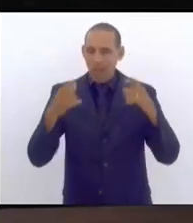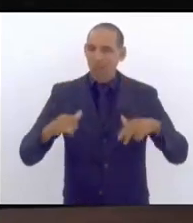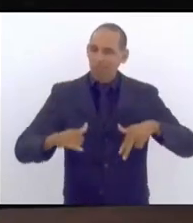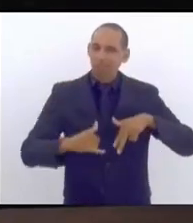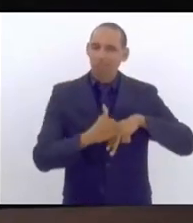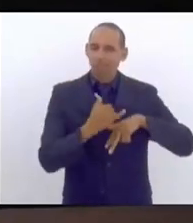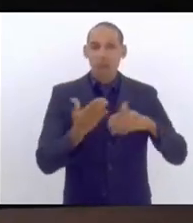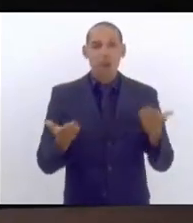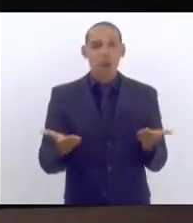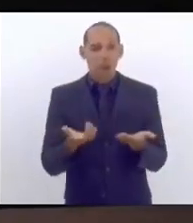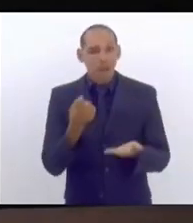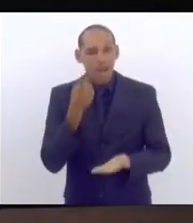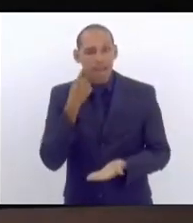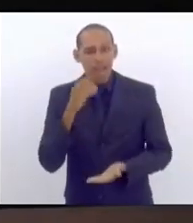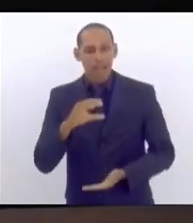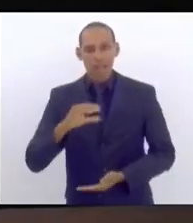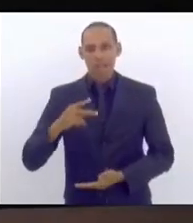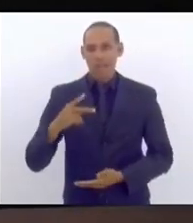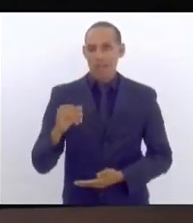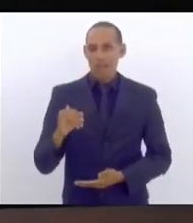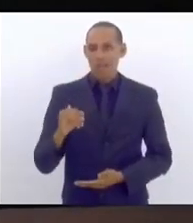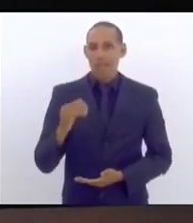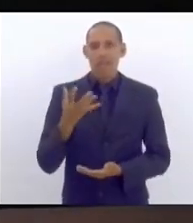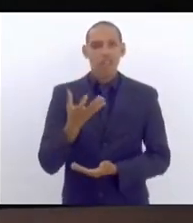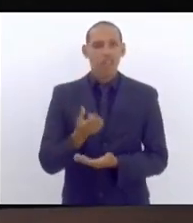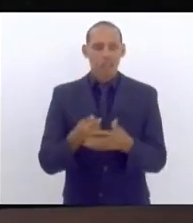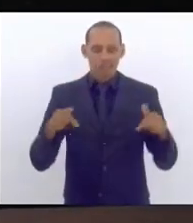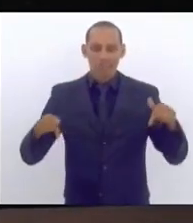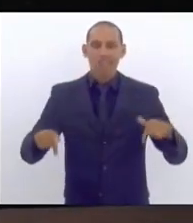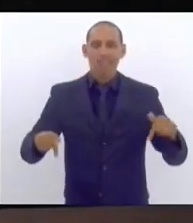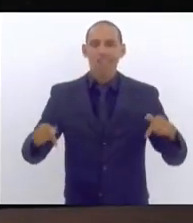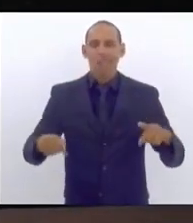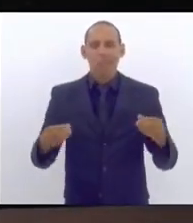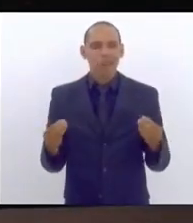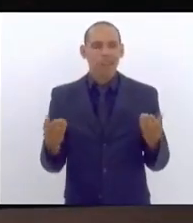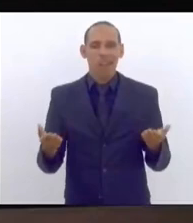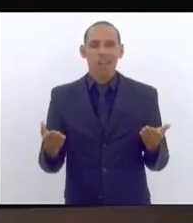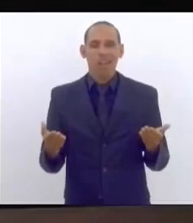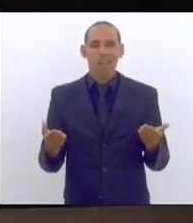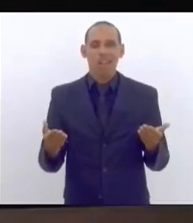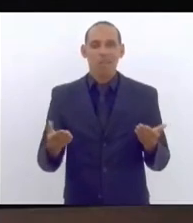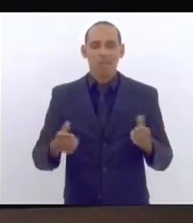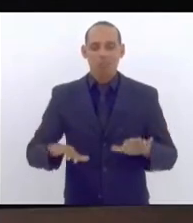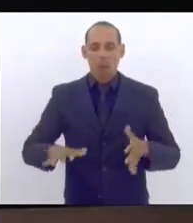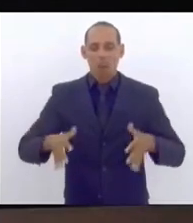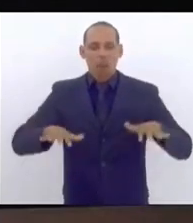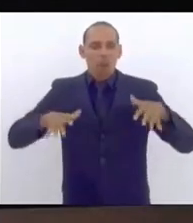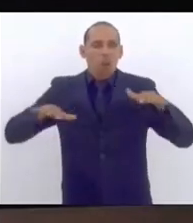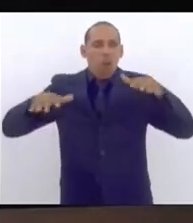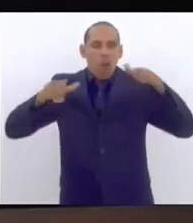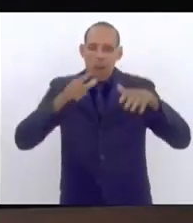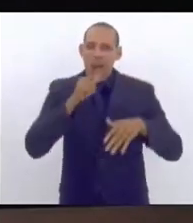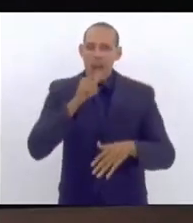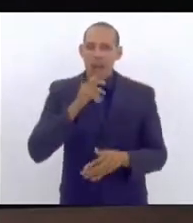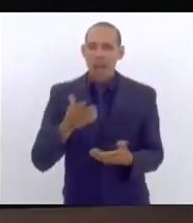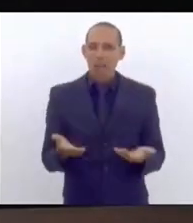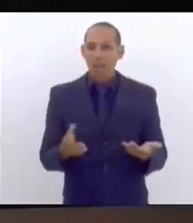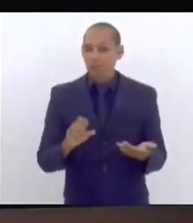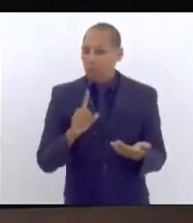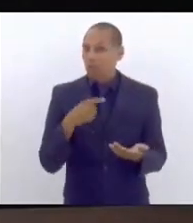assistimos hoje, né, uma CPI que foi instalada nessa casa para tratar das enchentes. Se a gente